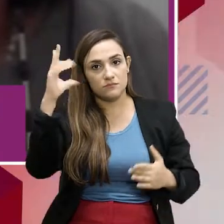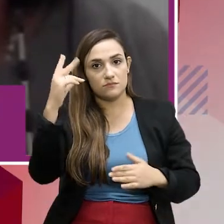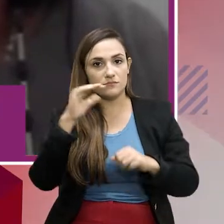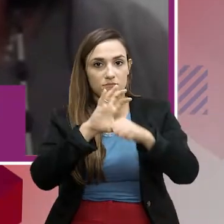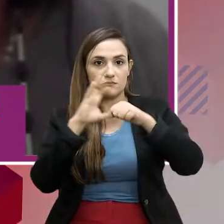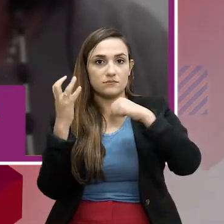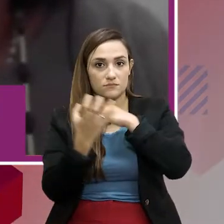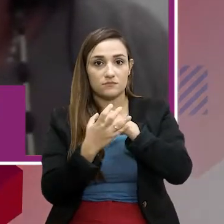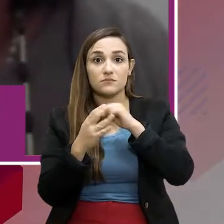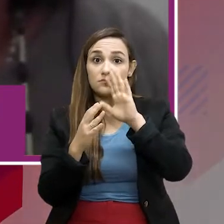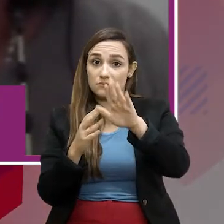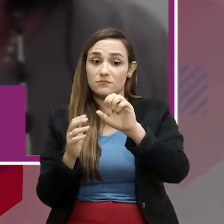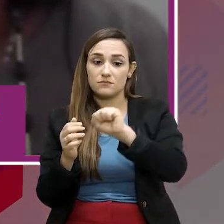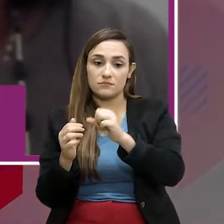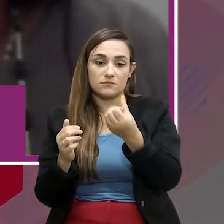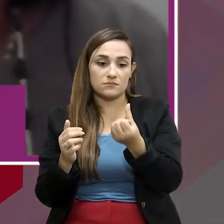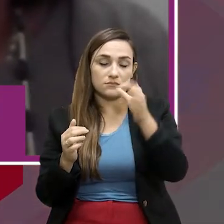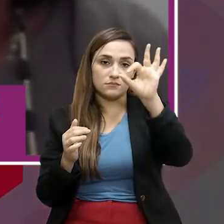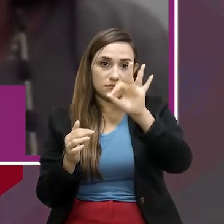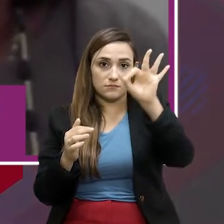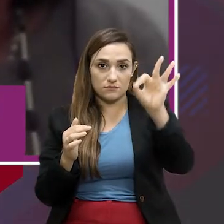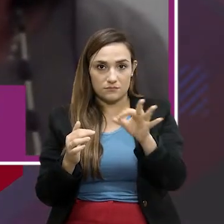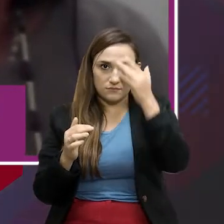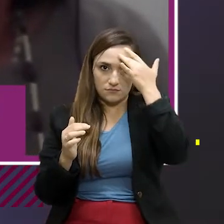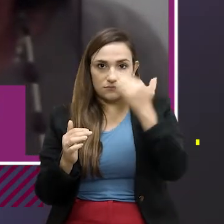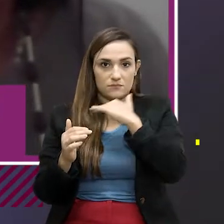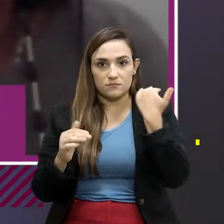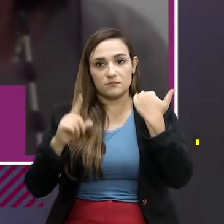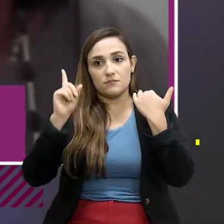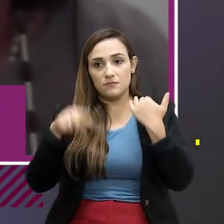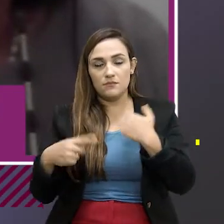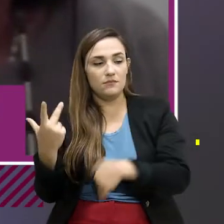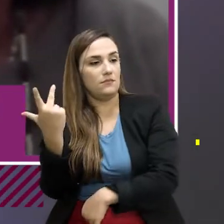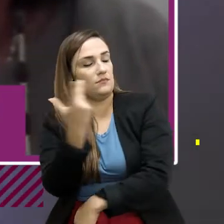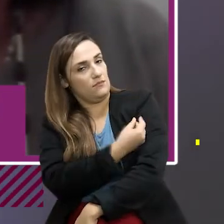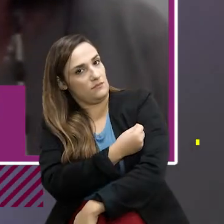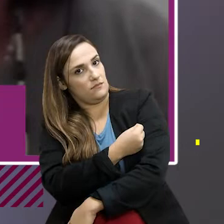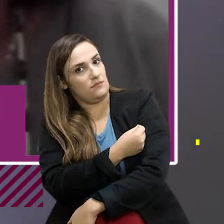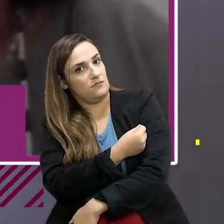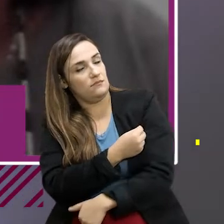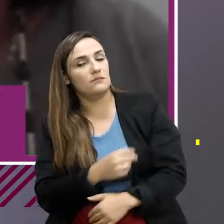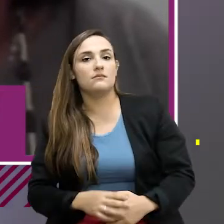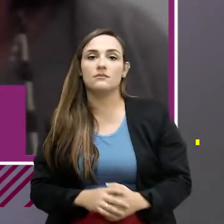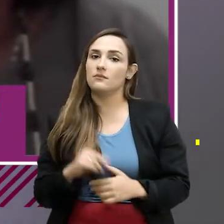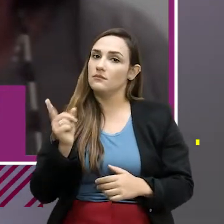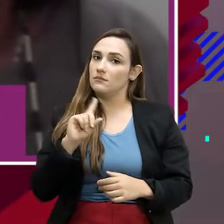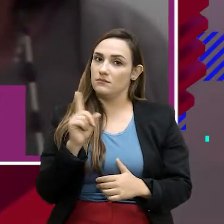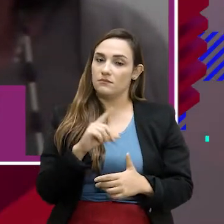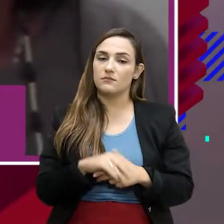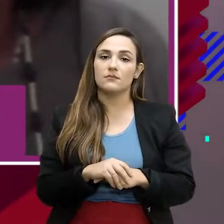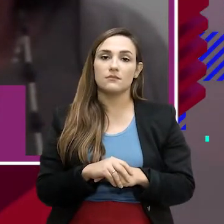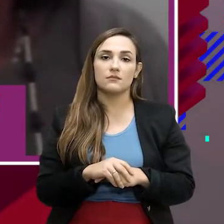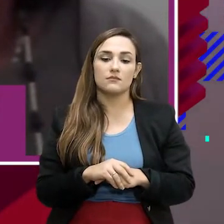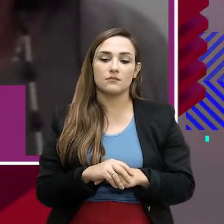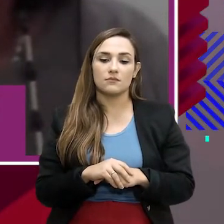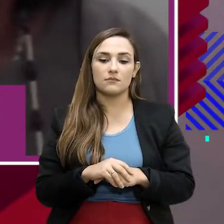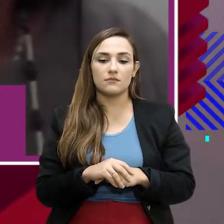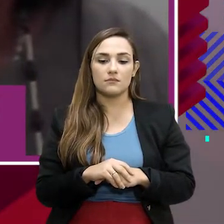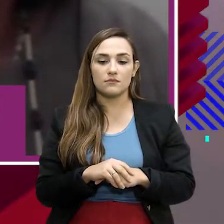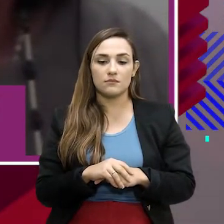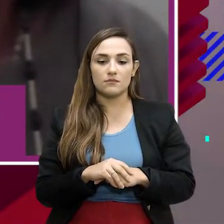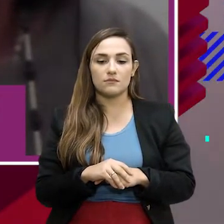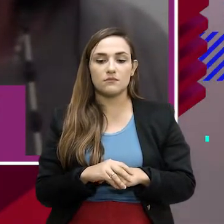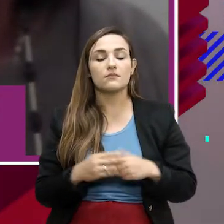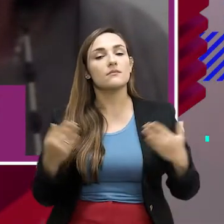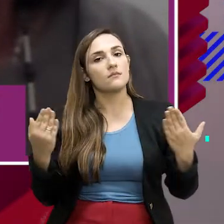pessoas, né, que são acometidas pela Covid. E 86%, infelizmente, de não vacinados foram as pessoas que morreram. E